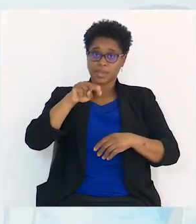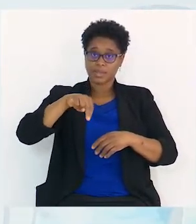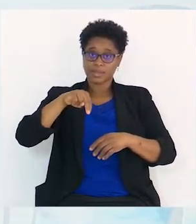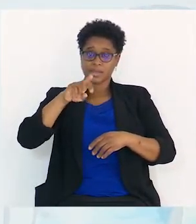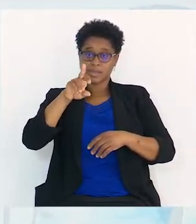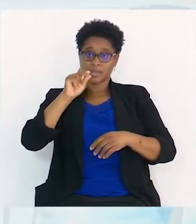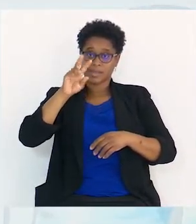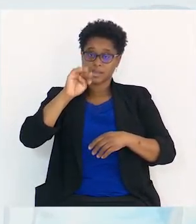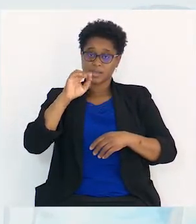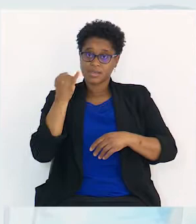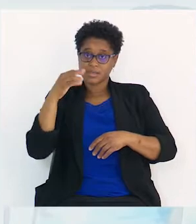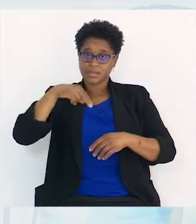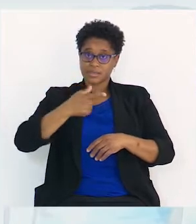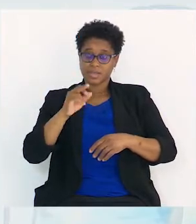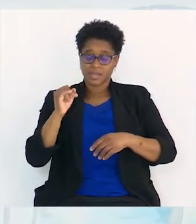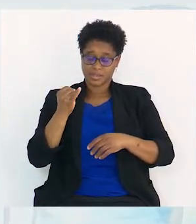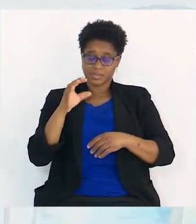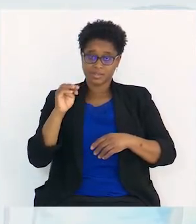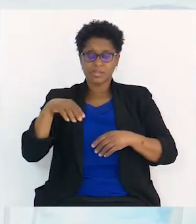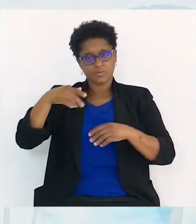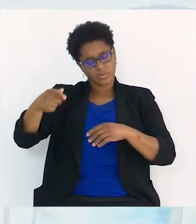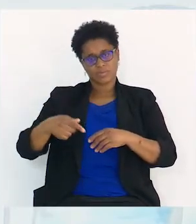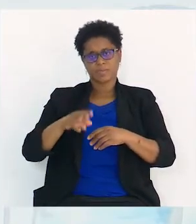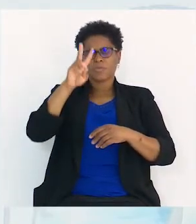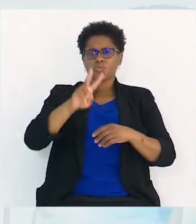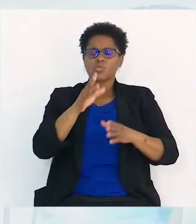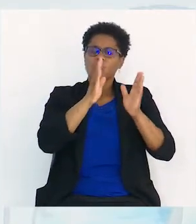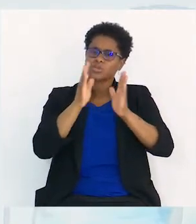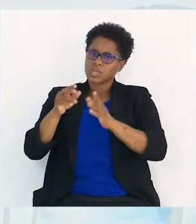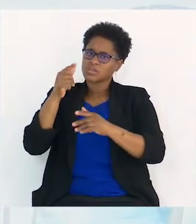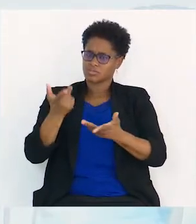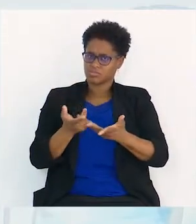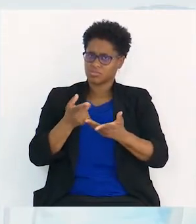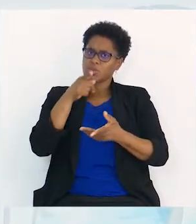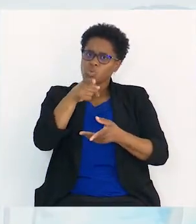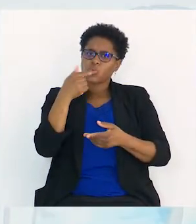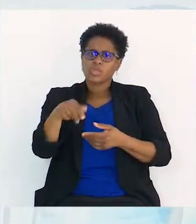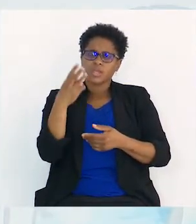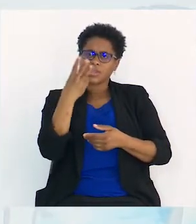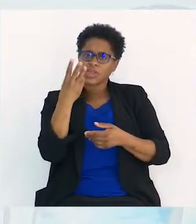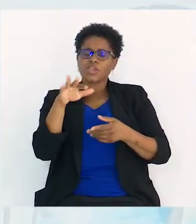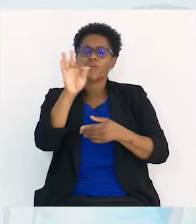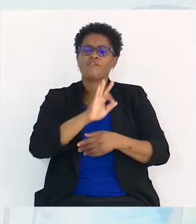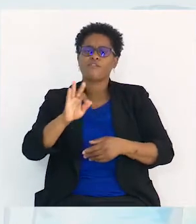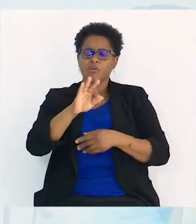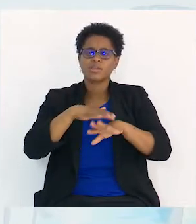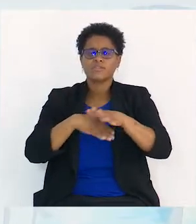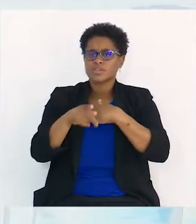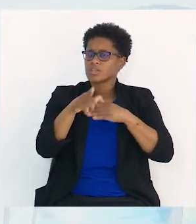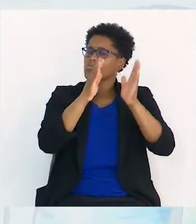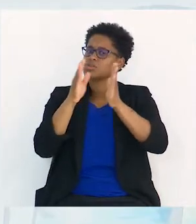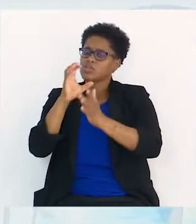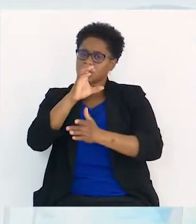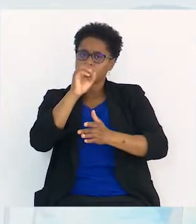derivação. No segundo processo, que é o processo da composição, tu tens três formas de fazer o processo de composição: